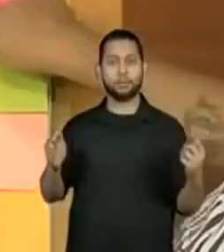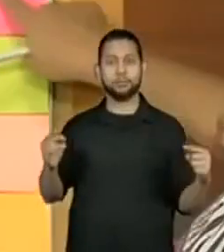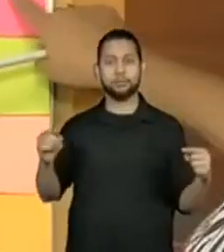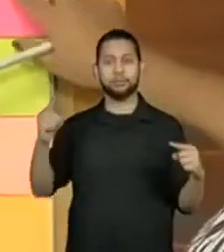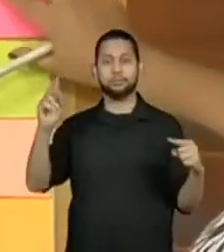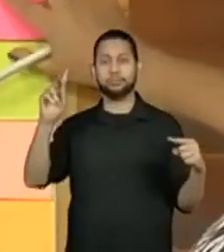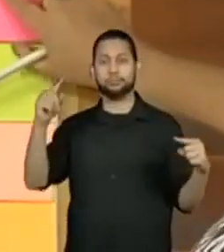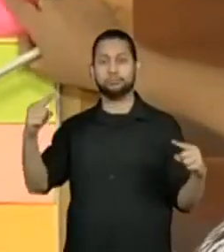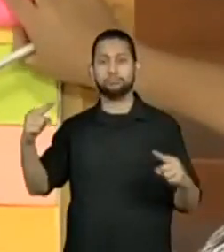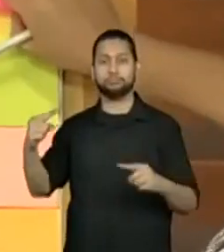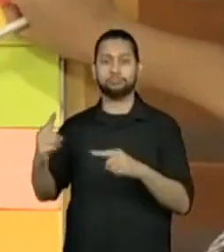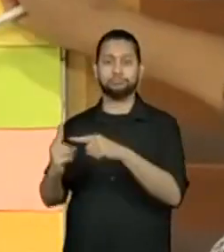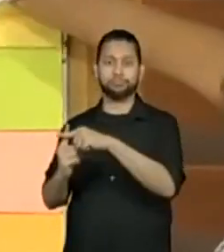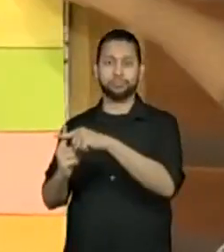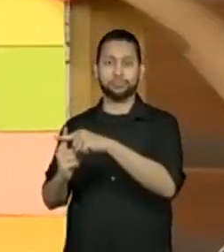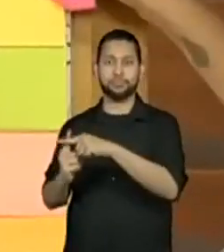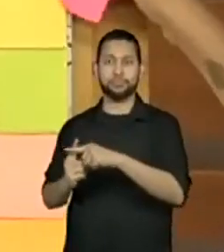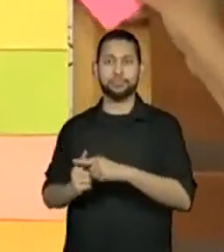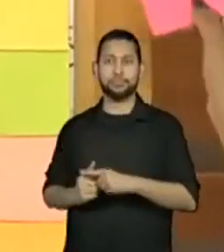H4, ok? Vamos lá.